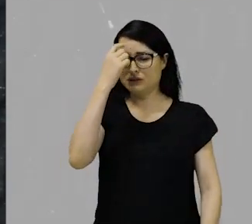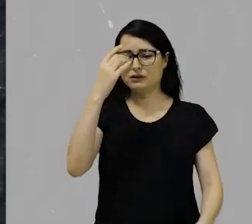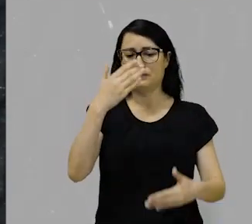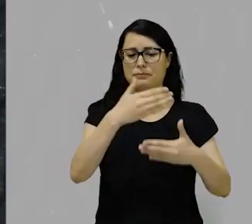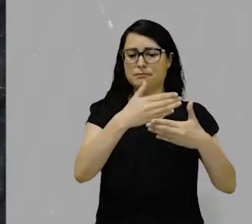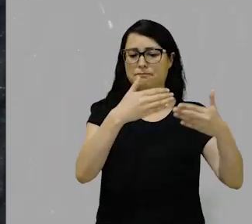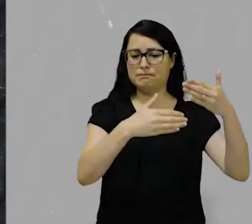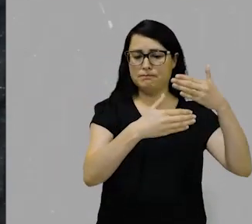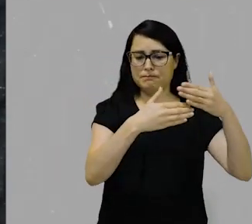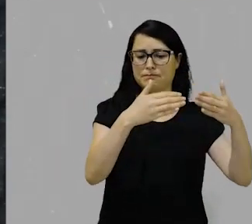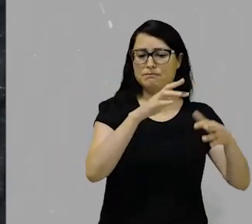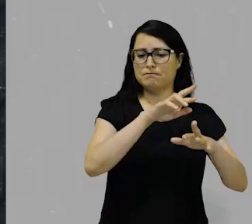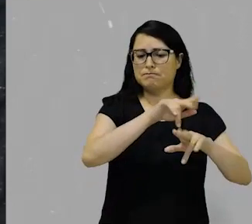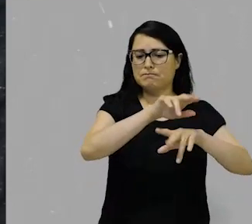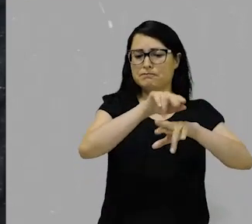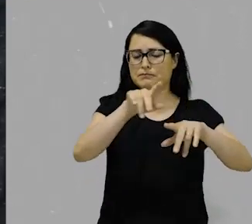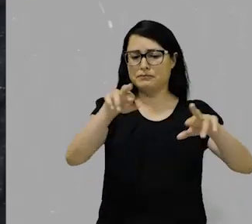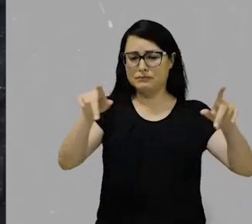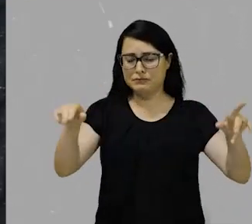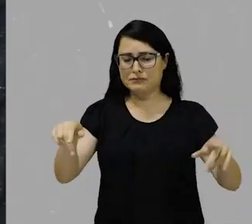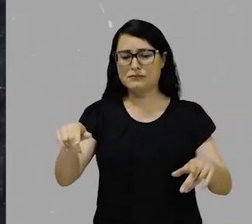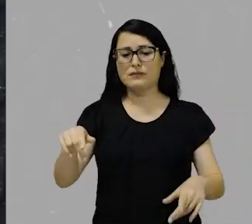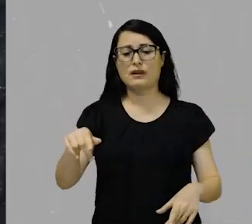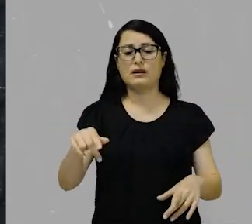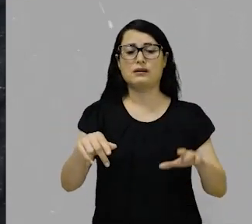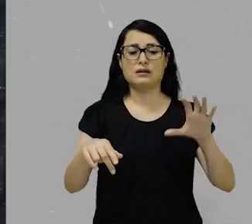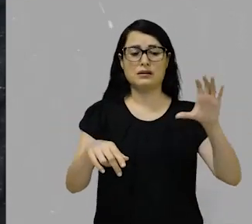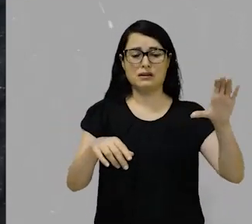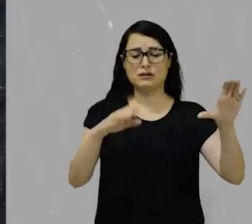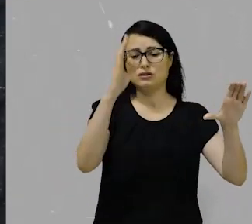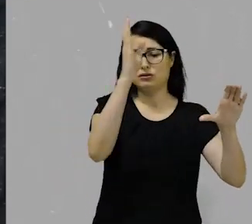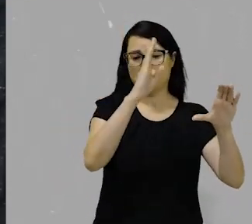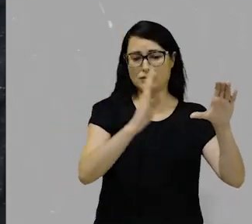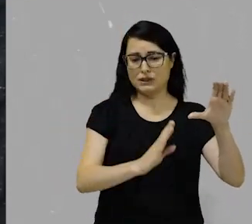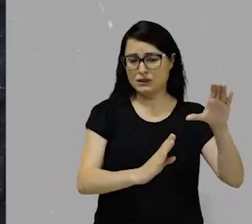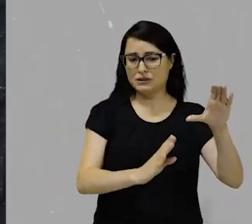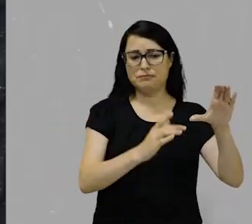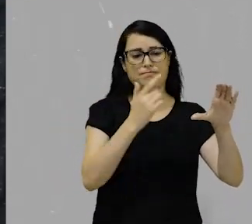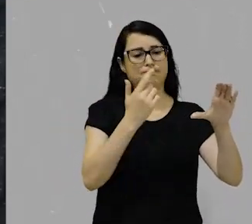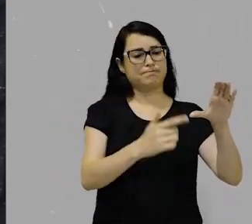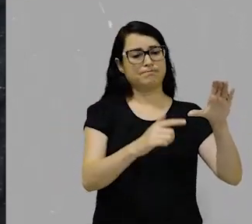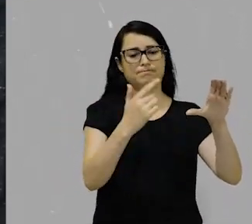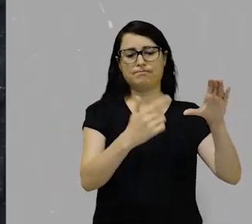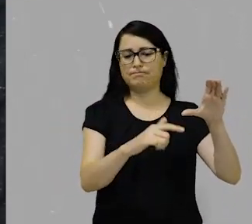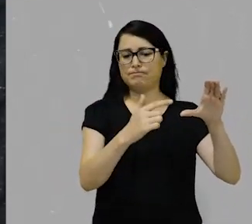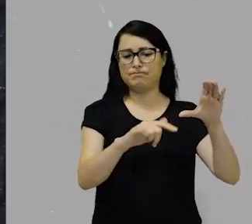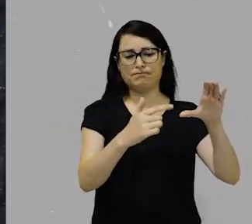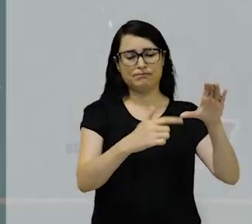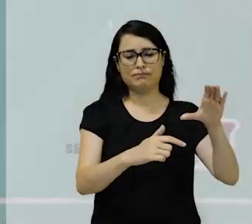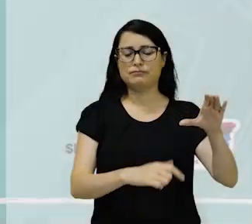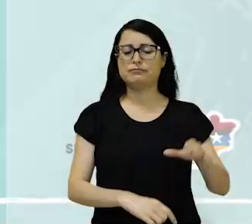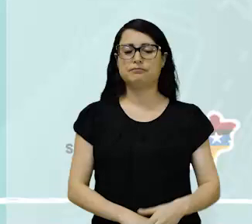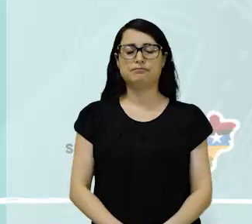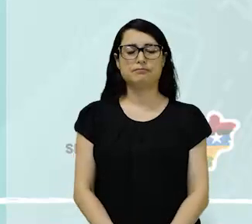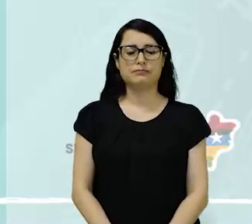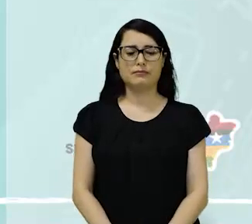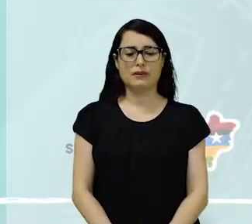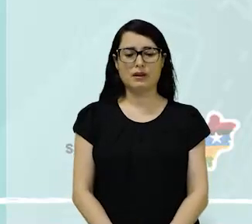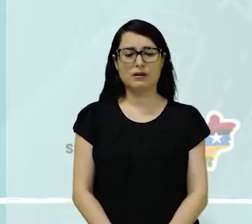exemplo, com a região do Brasil, né? Praticamente aqui não vai ter, né, galera? Olha a quantidade